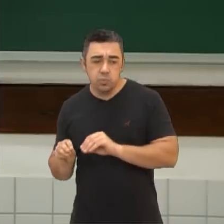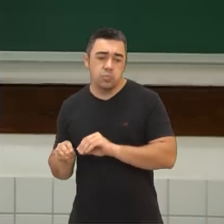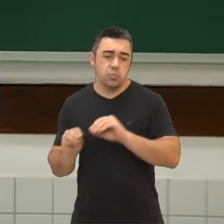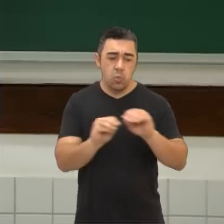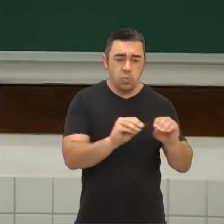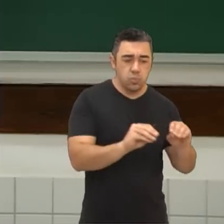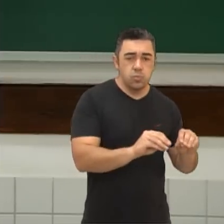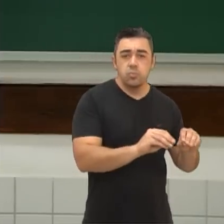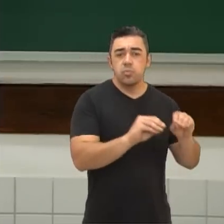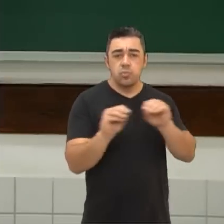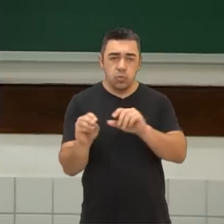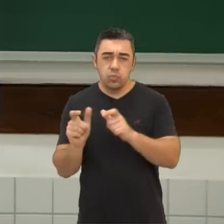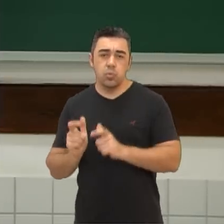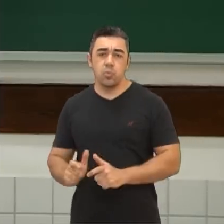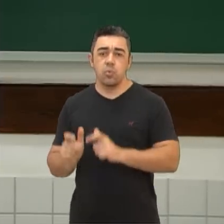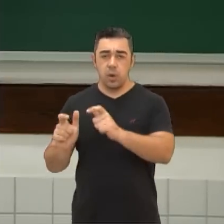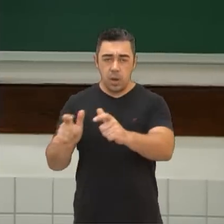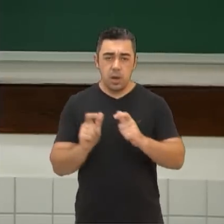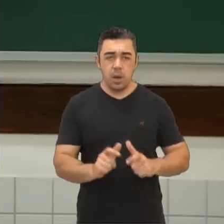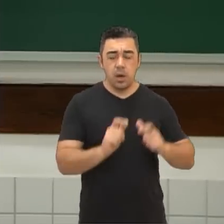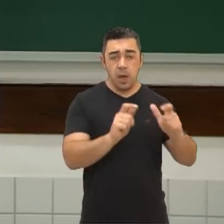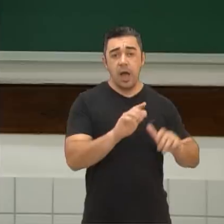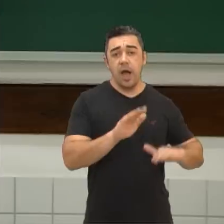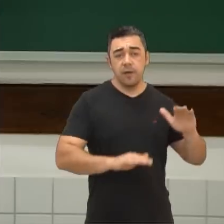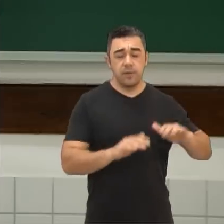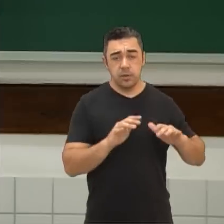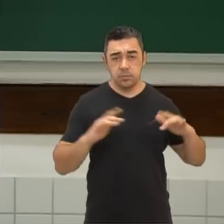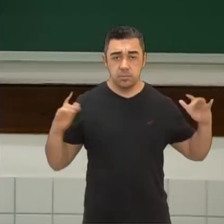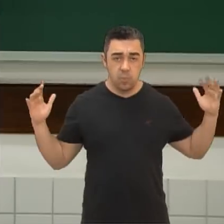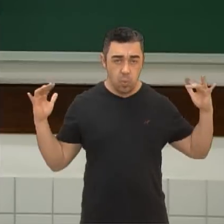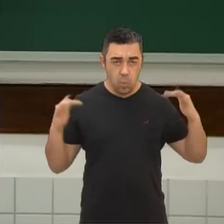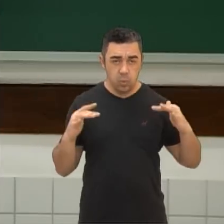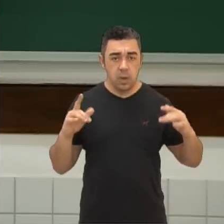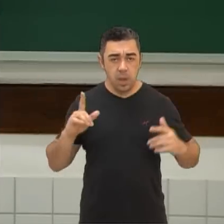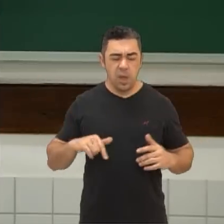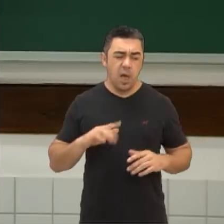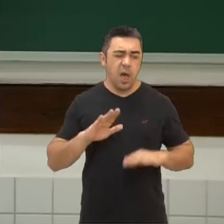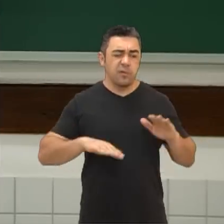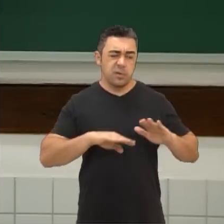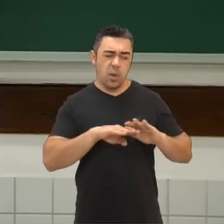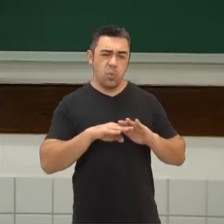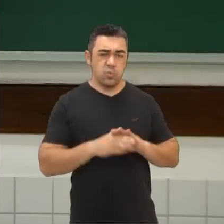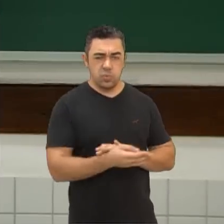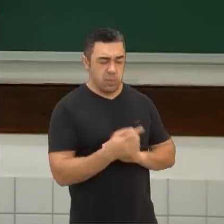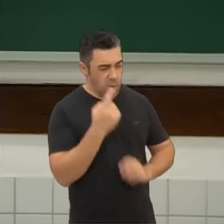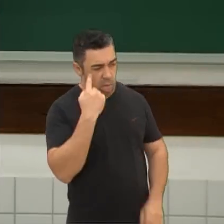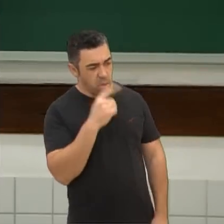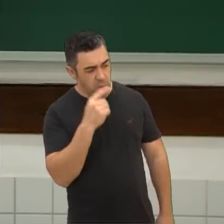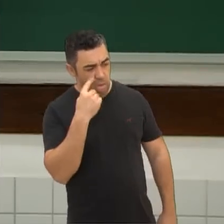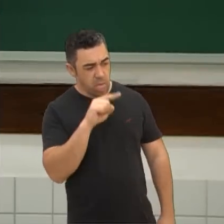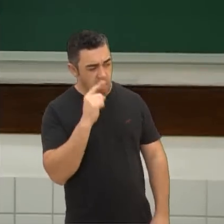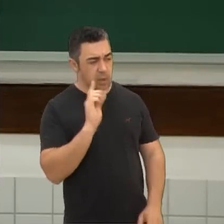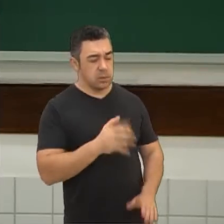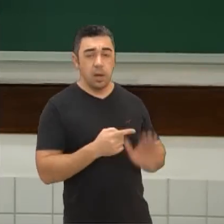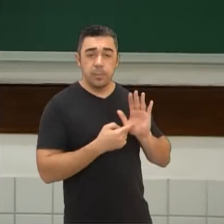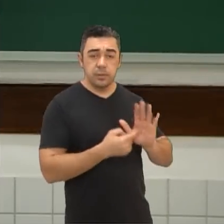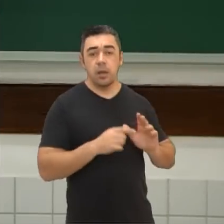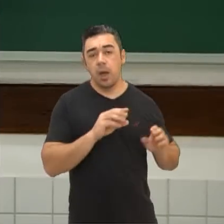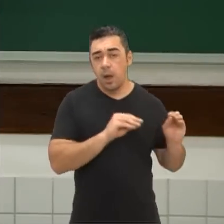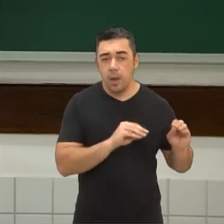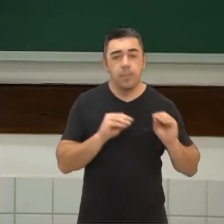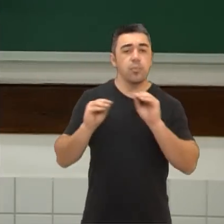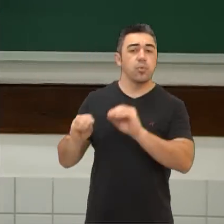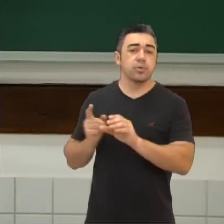Alguns são itinerantes, né? Que vão de cidade em cidade buscando novos públicos. Então, essa é